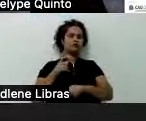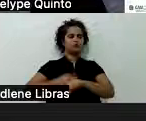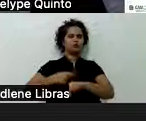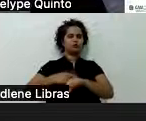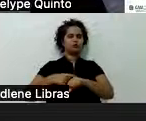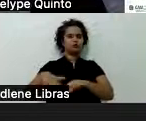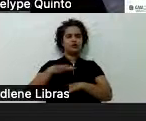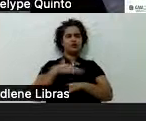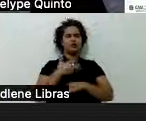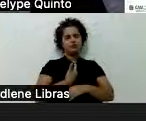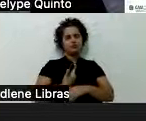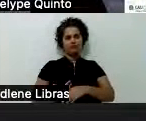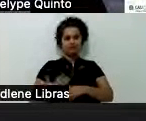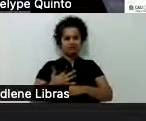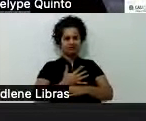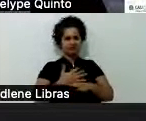cidade.